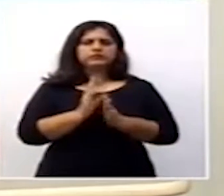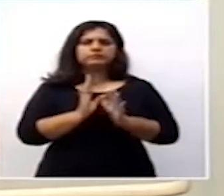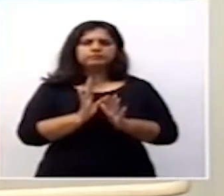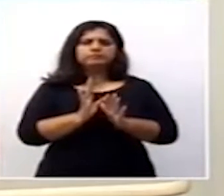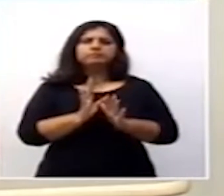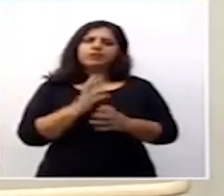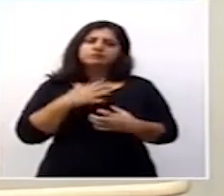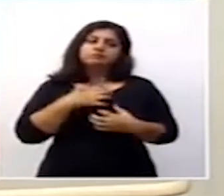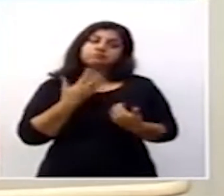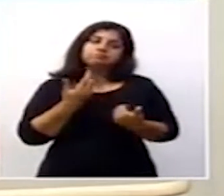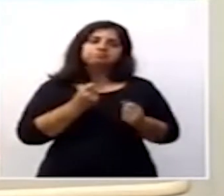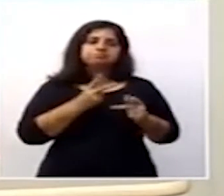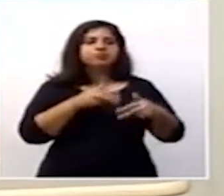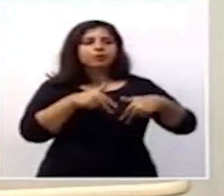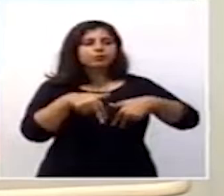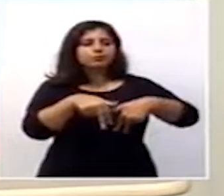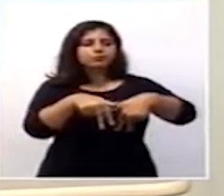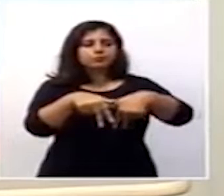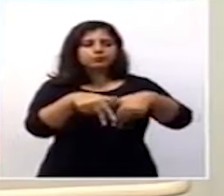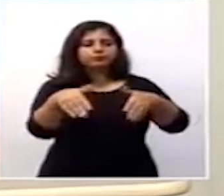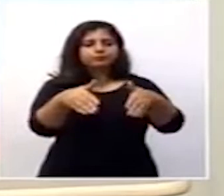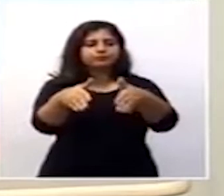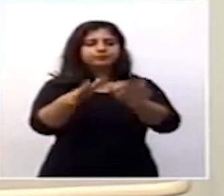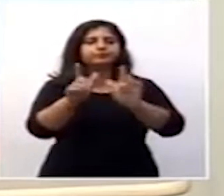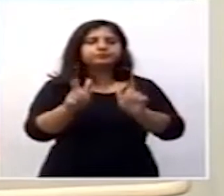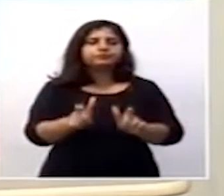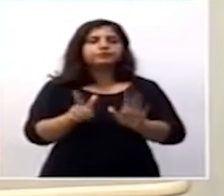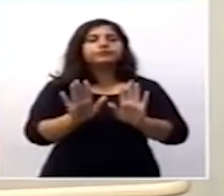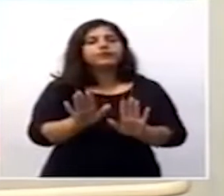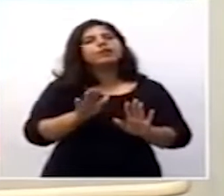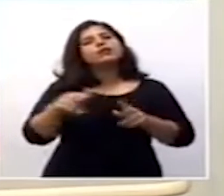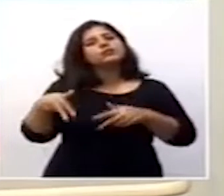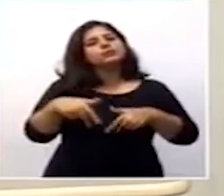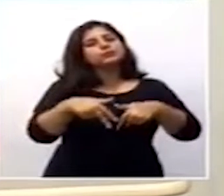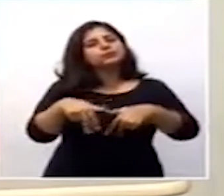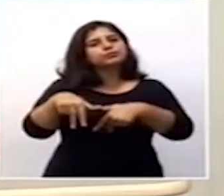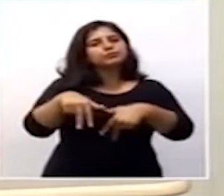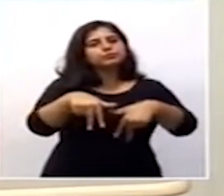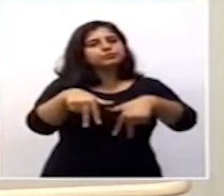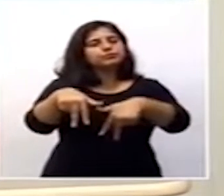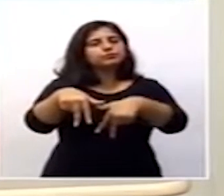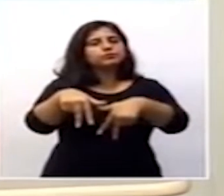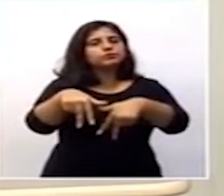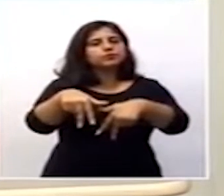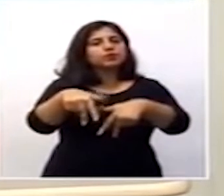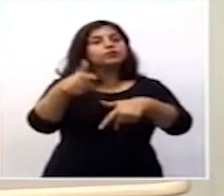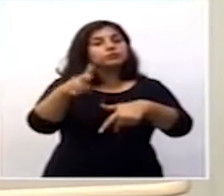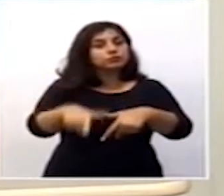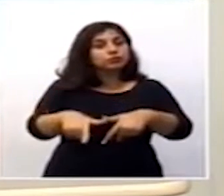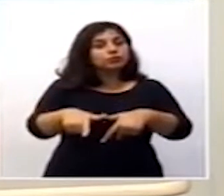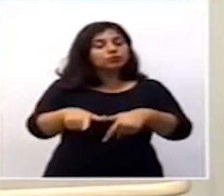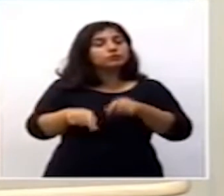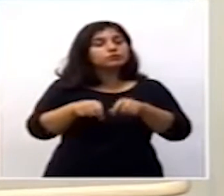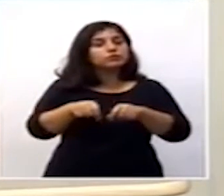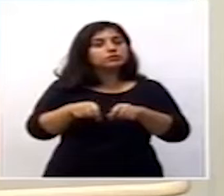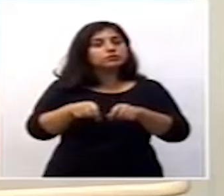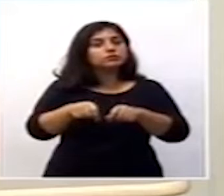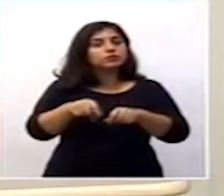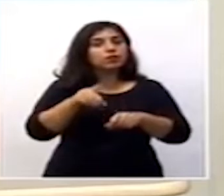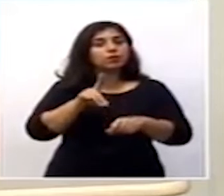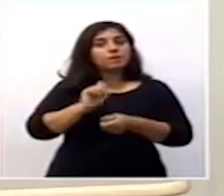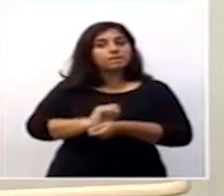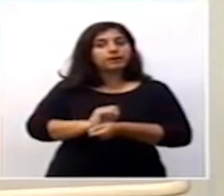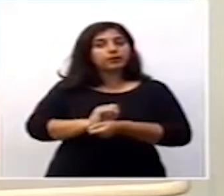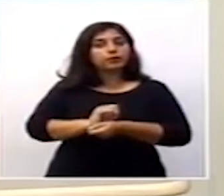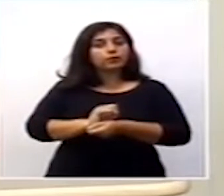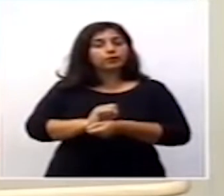mas eles seguiram o caminho em direção à clareira. E assim eles foram. No meio do caminho, novamente o Dalma